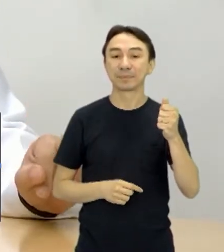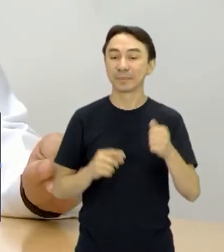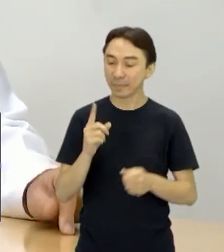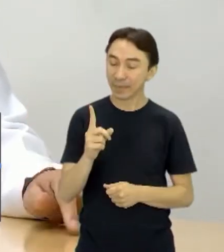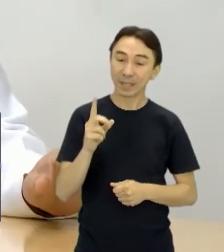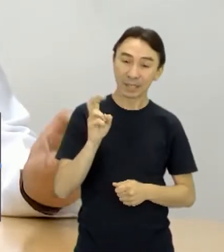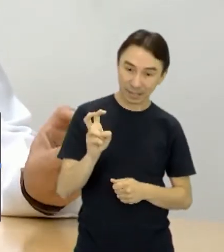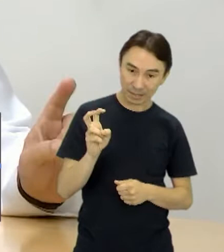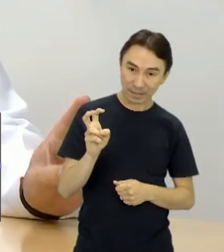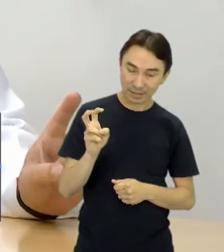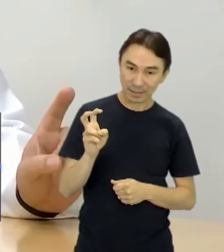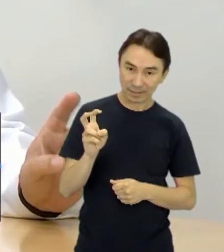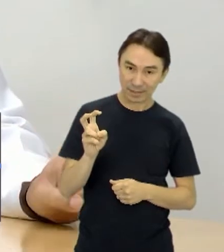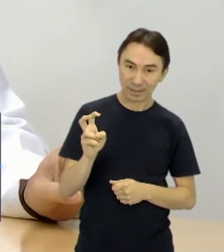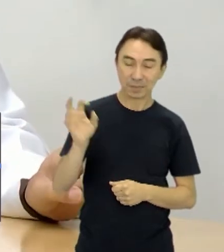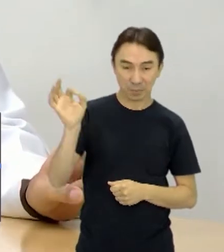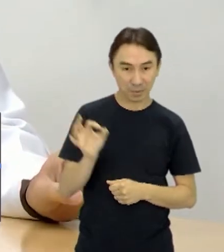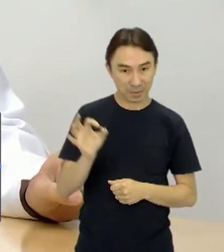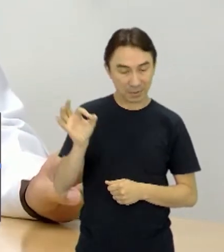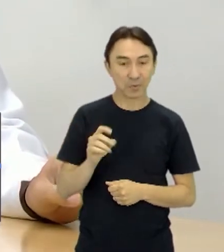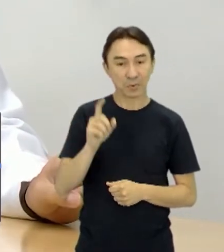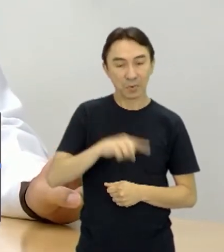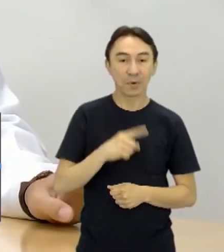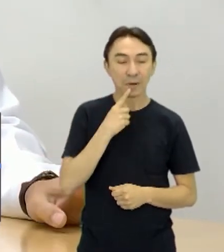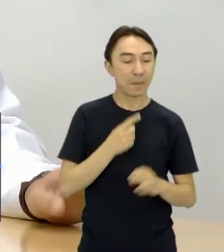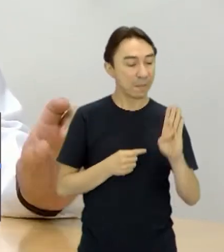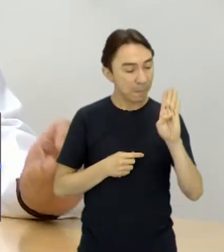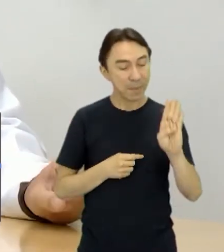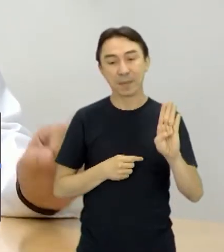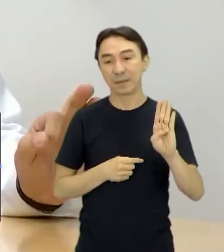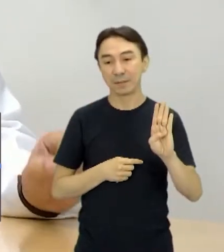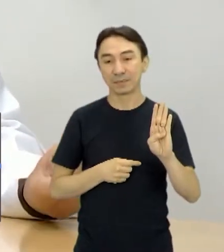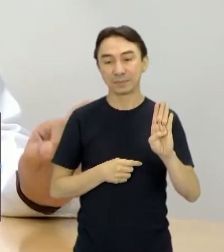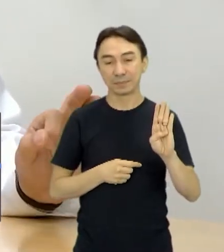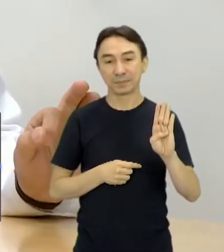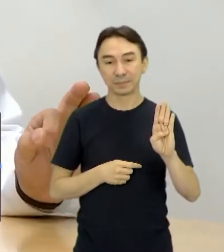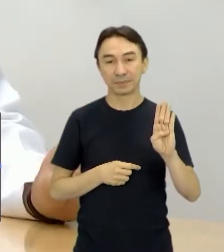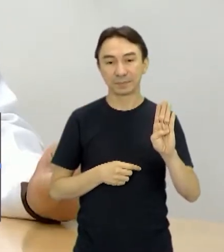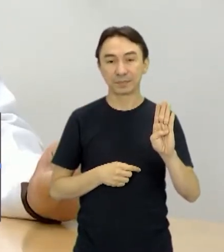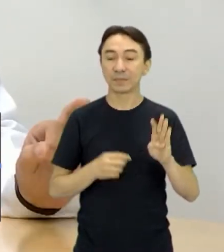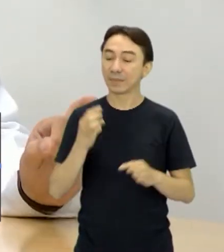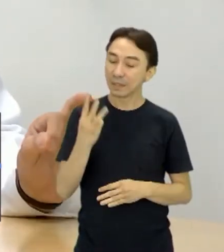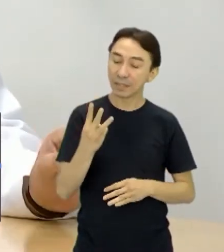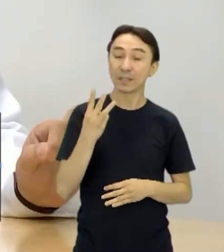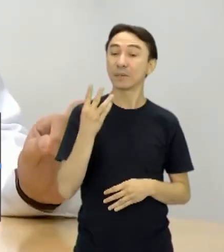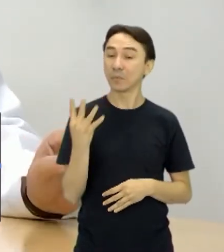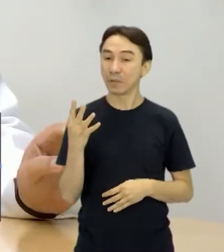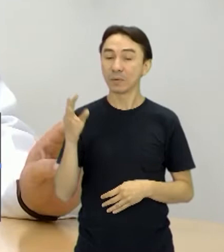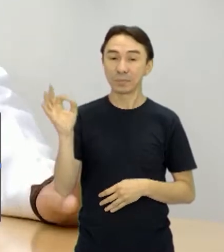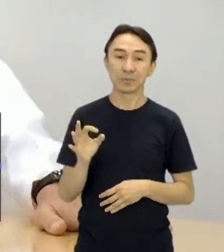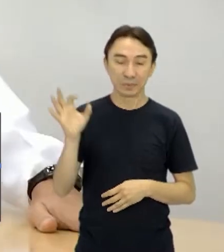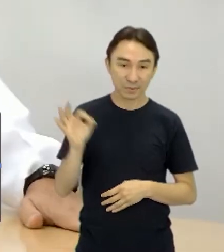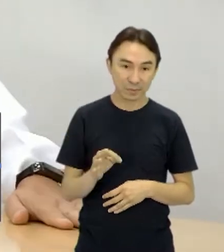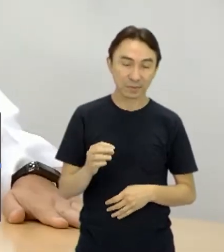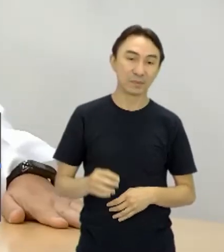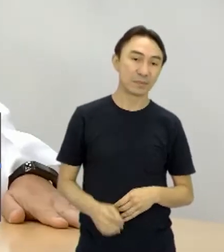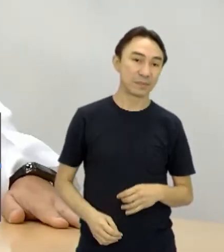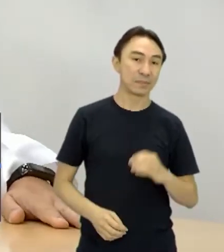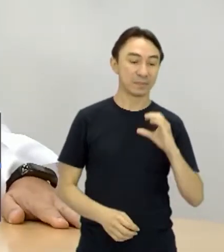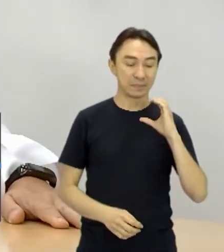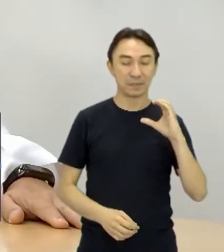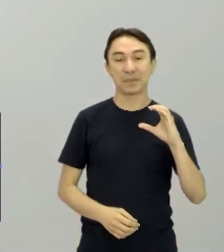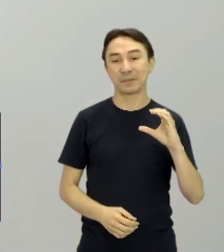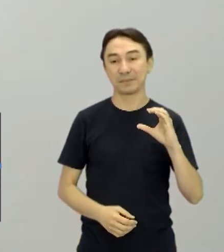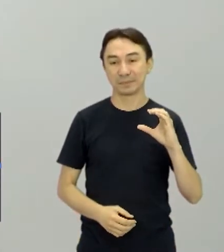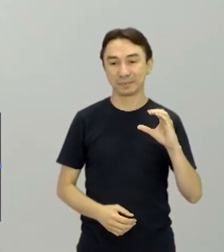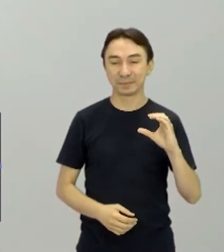15% somente colocou a alternativa B. E 34% a alternativa C. E aí a